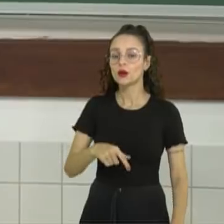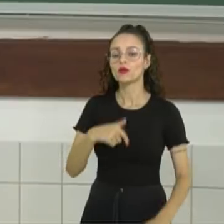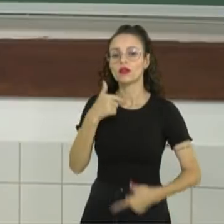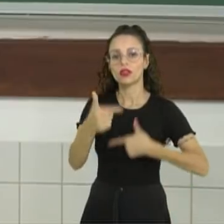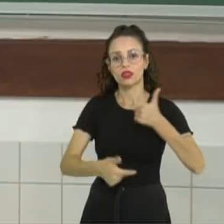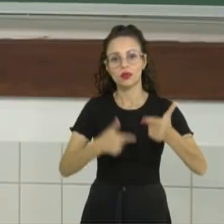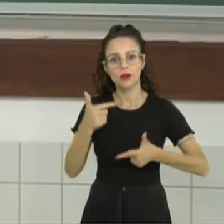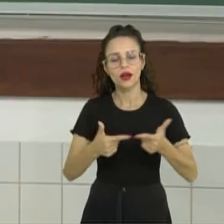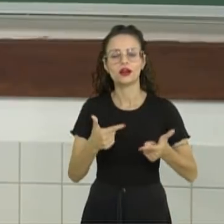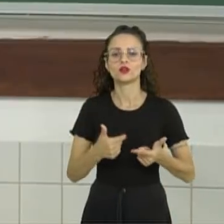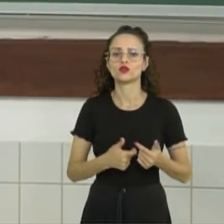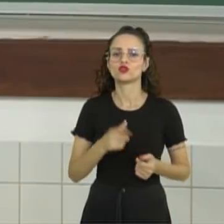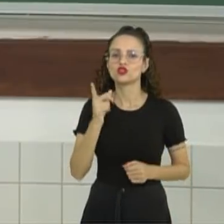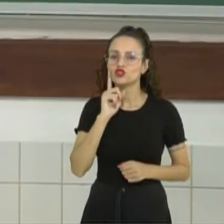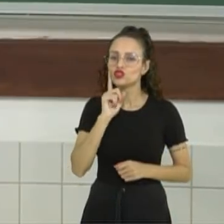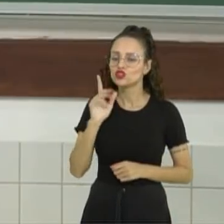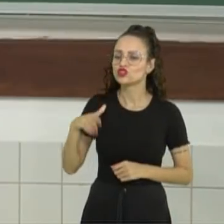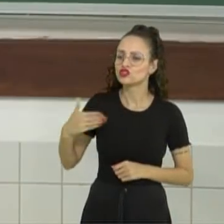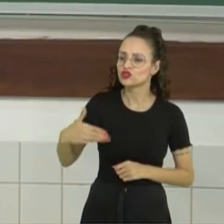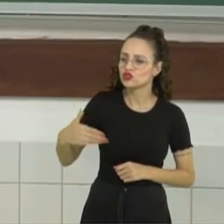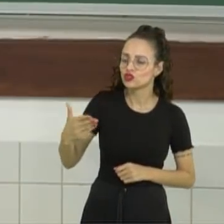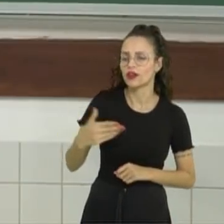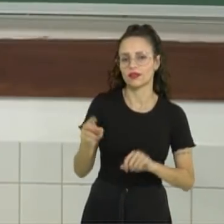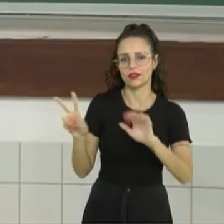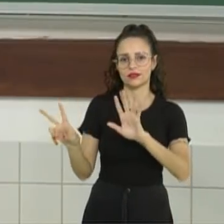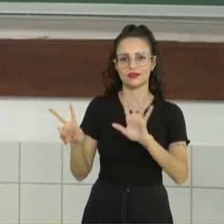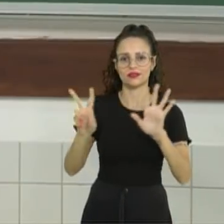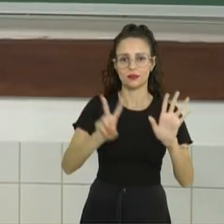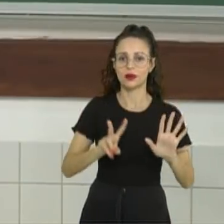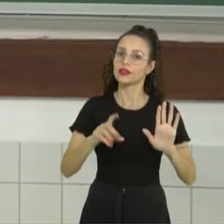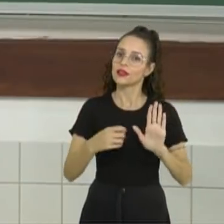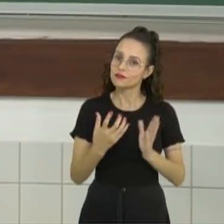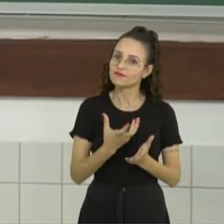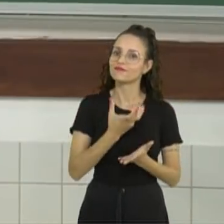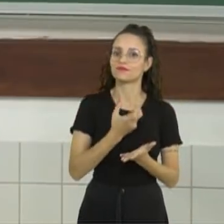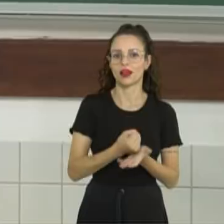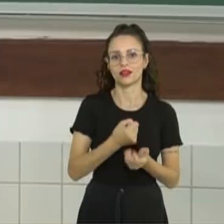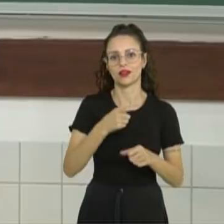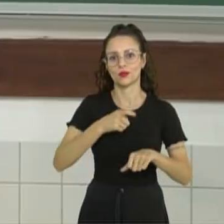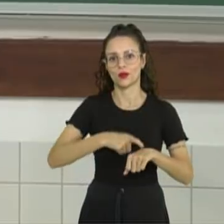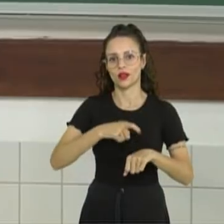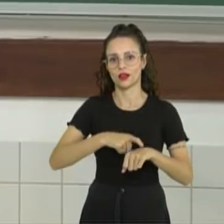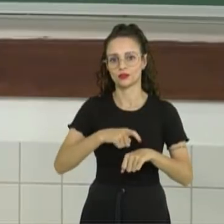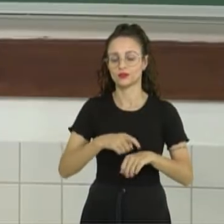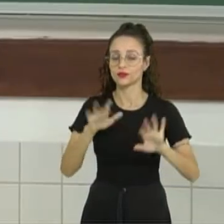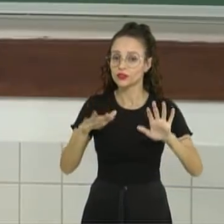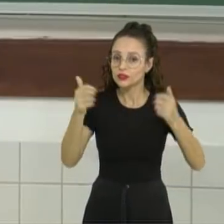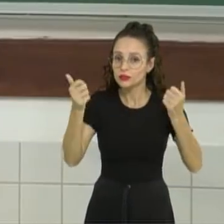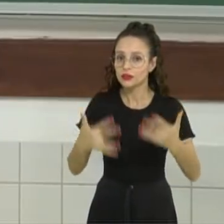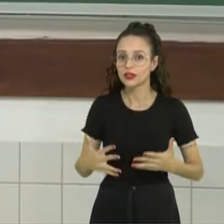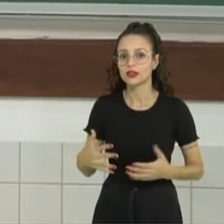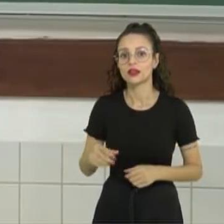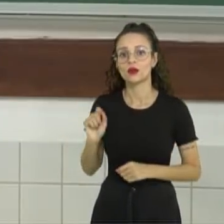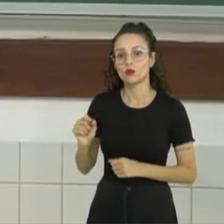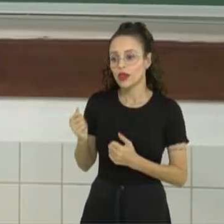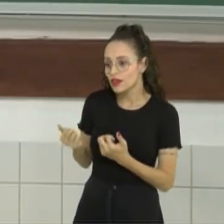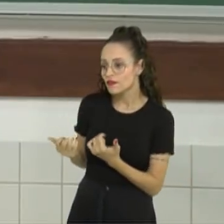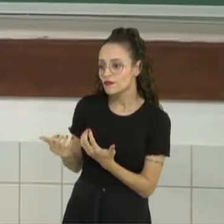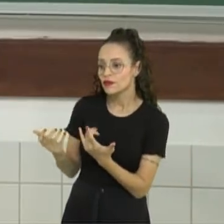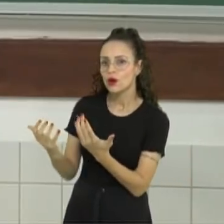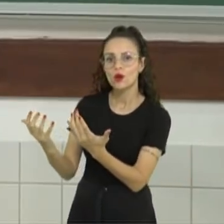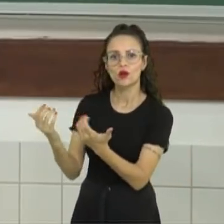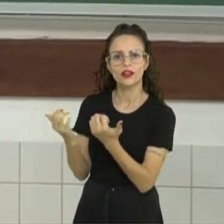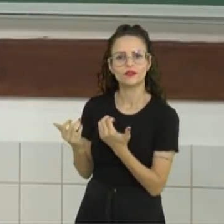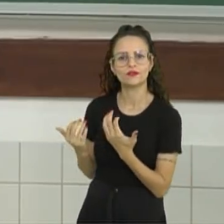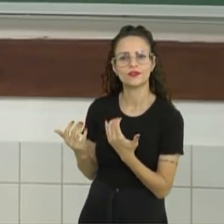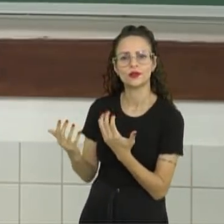dia, repetitivas durante a semana, marcam os horários, né? Como eu falei, a colheita dá um outro tipo, a